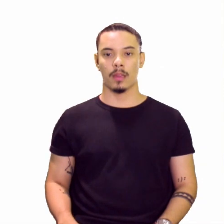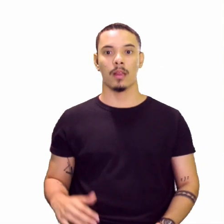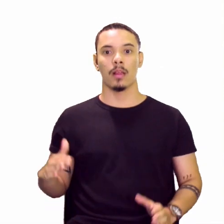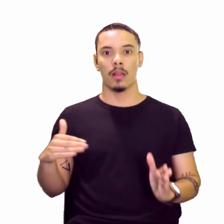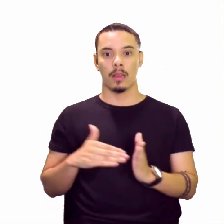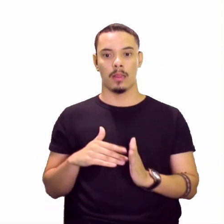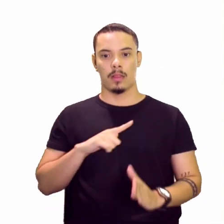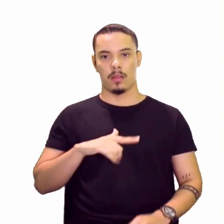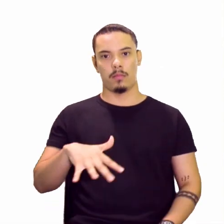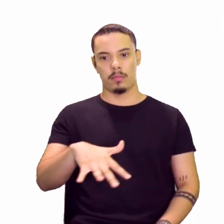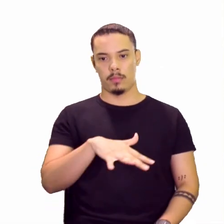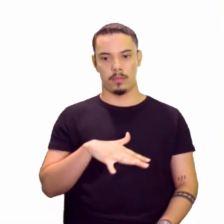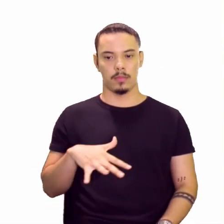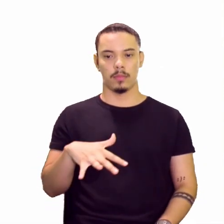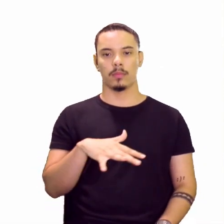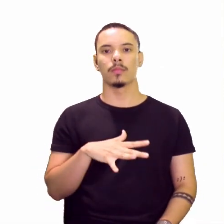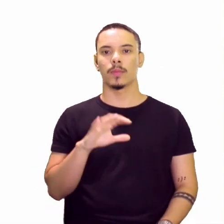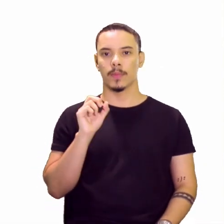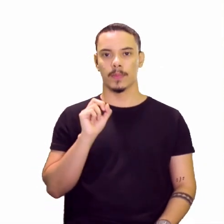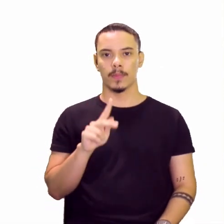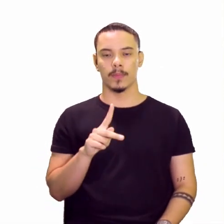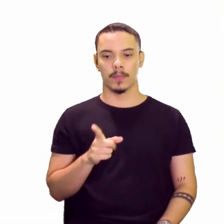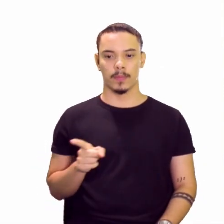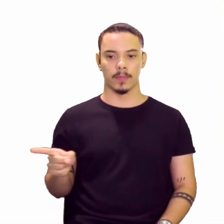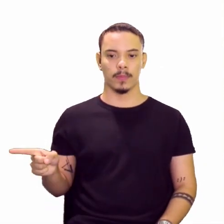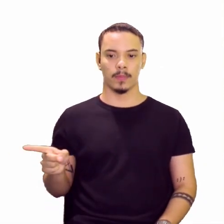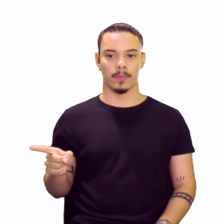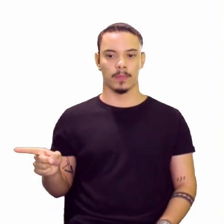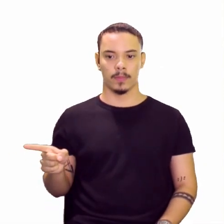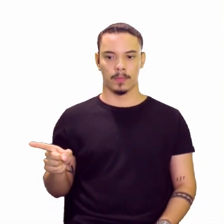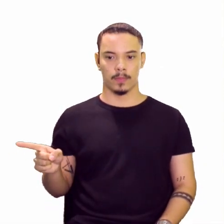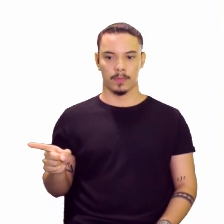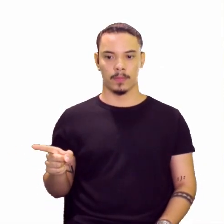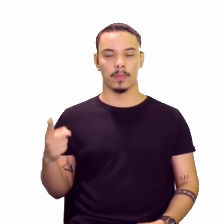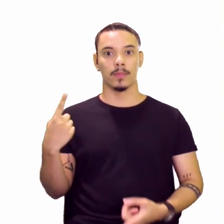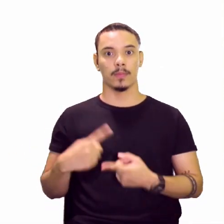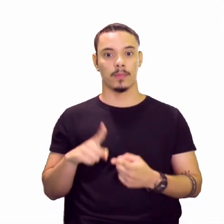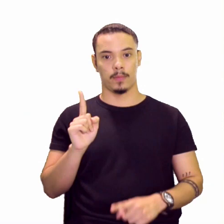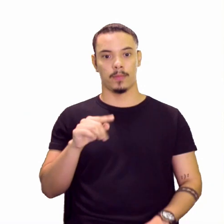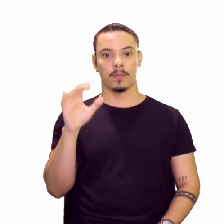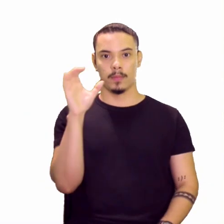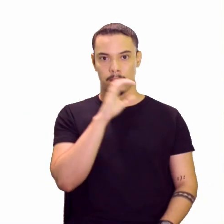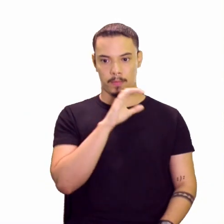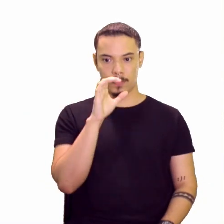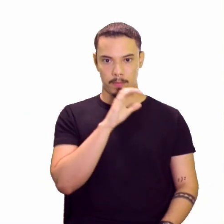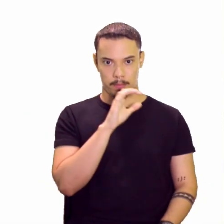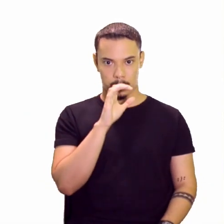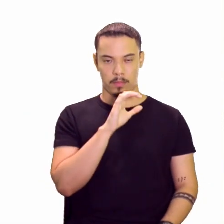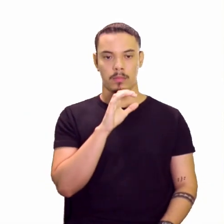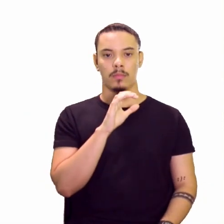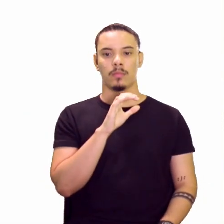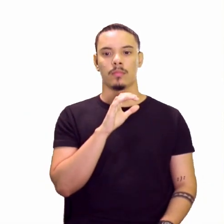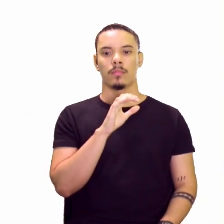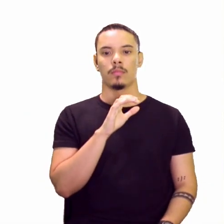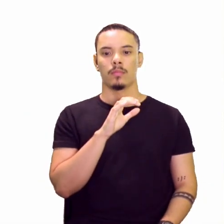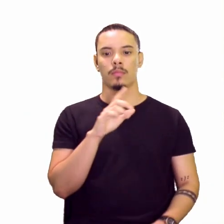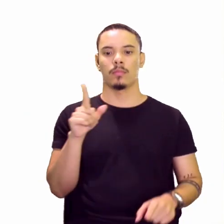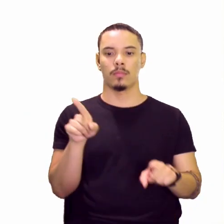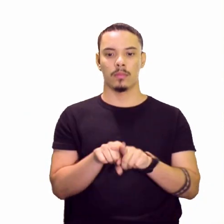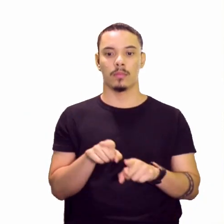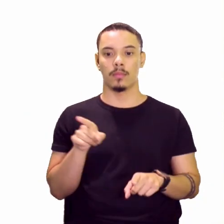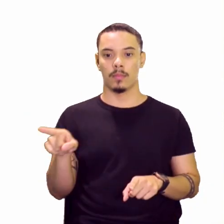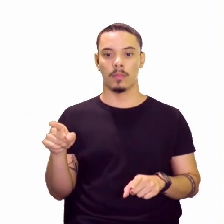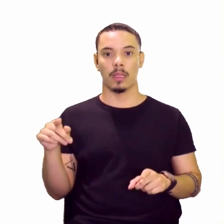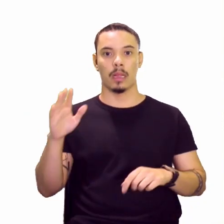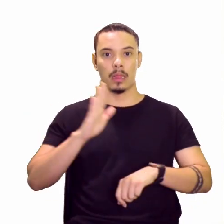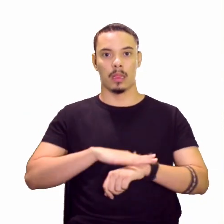certo espaço, ok? Vou colocar em metros, porque a velocidade está metros por segundo, e daqui até esse tempo aqui